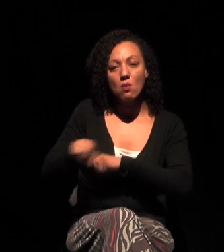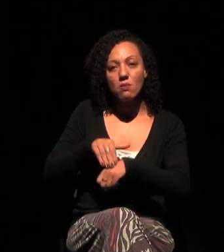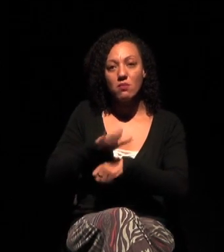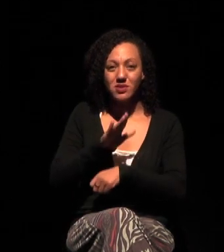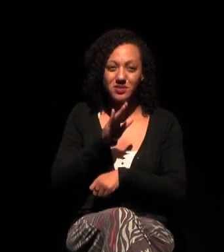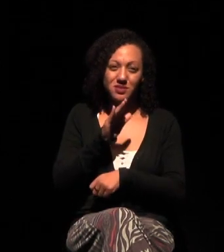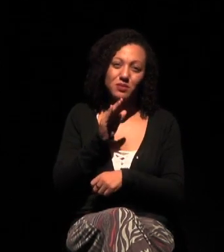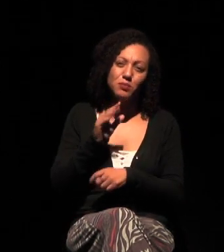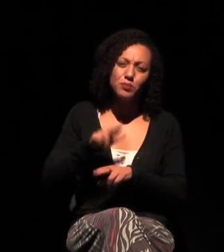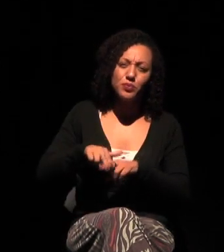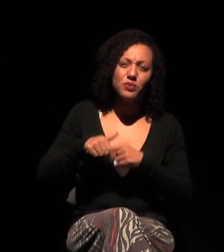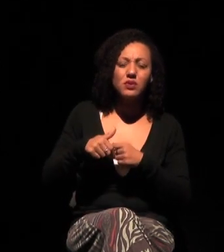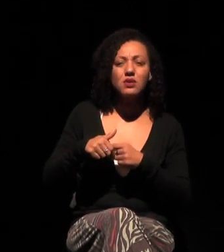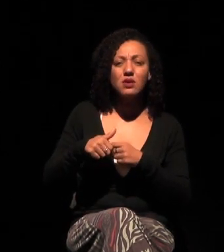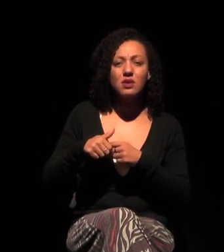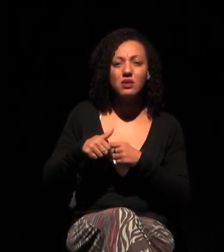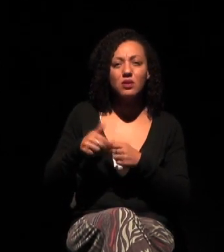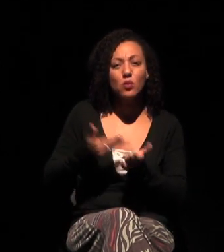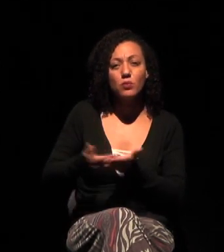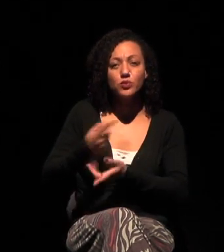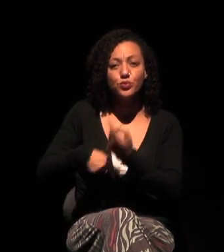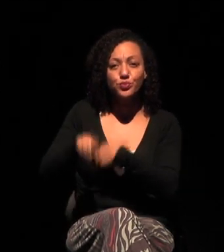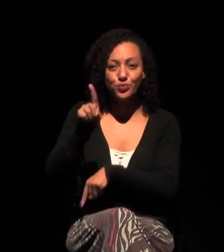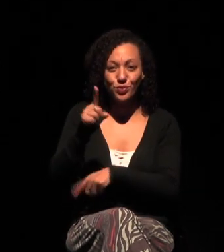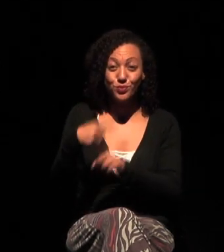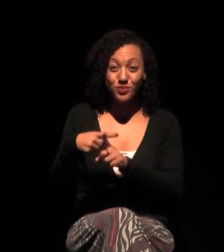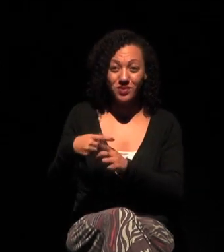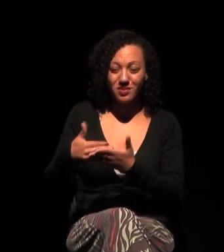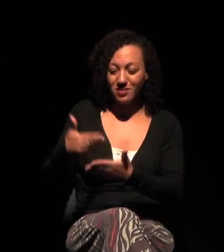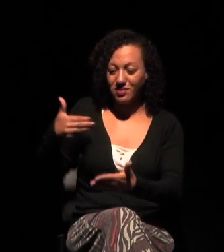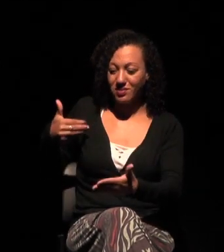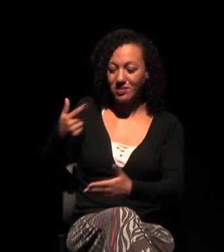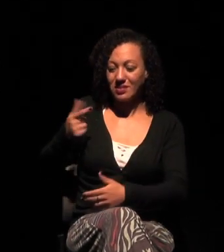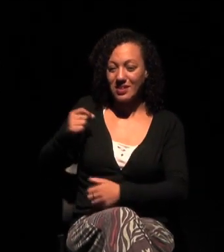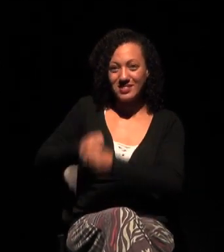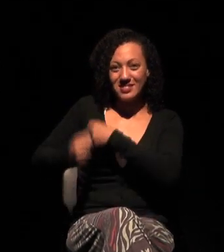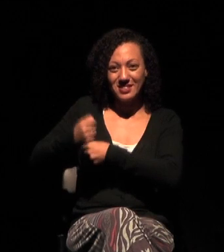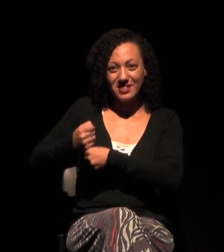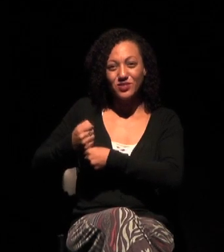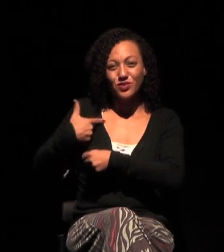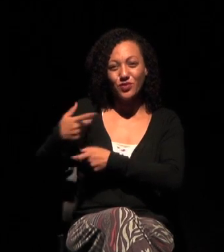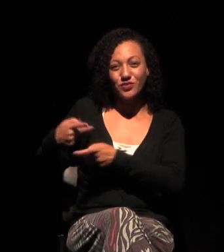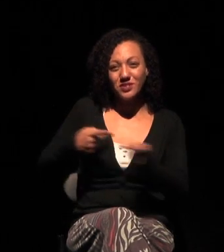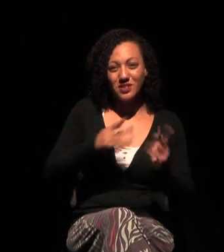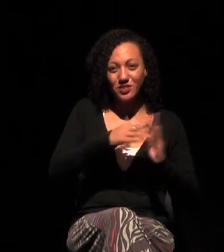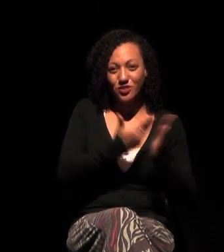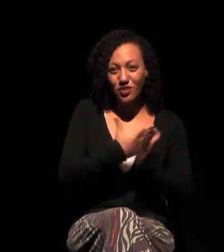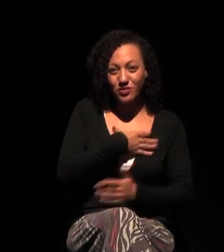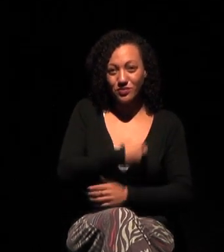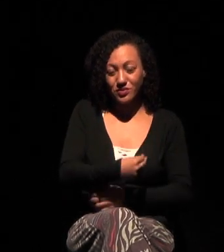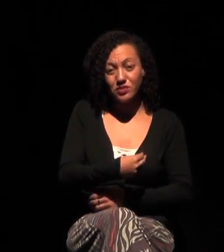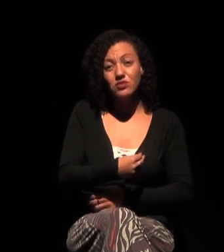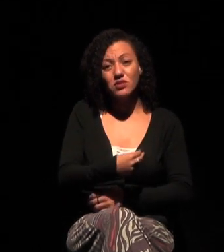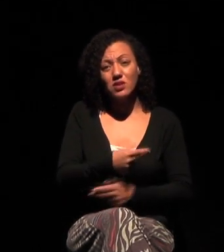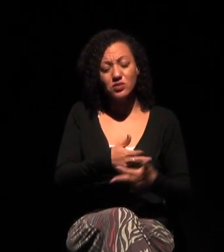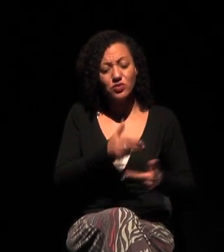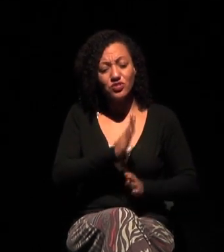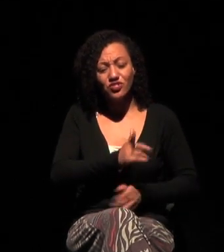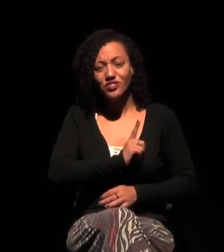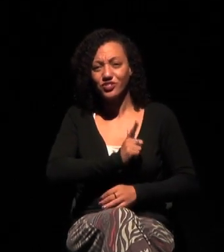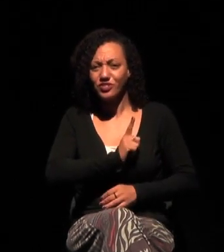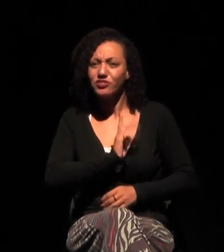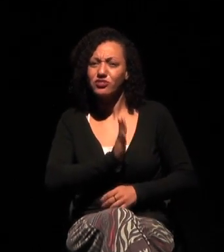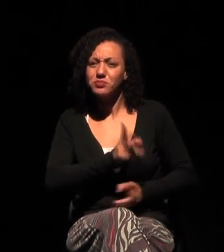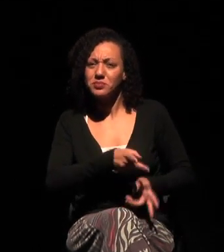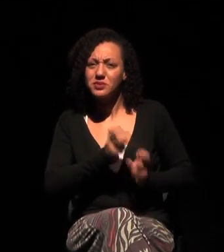nos últimos anos é que há dez anos atrás quando eu fui lá na escola do meu filho é as coisas já estavam funcionando a gente